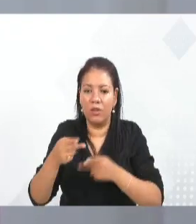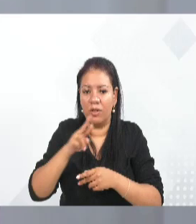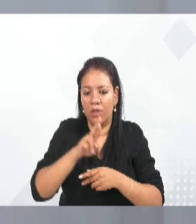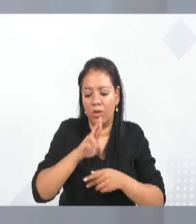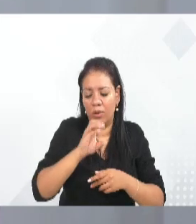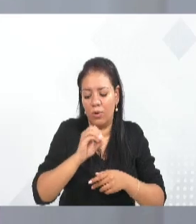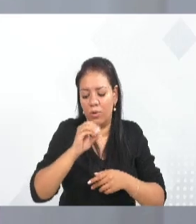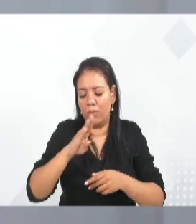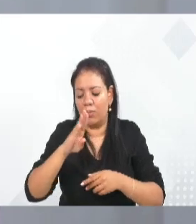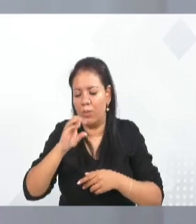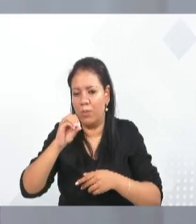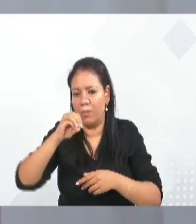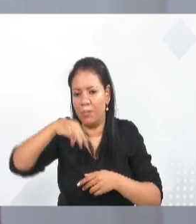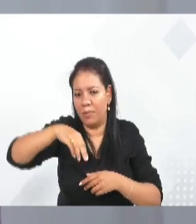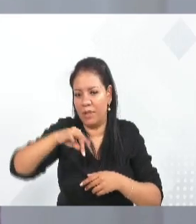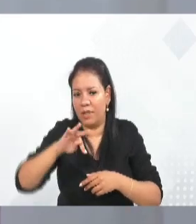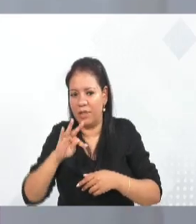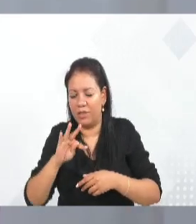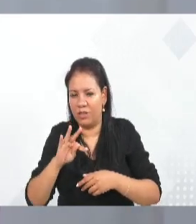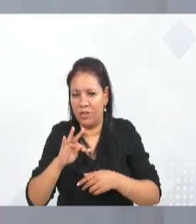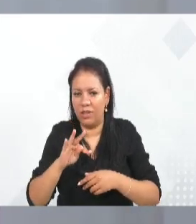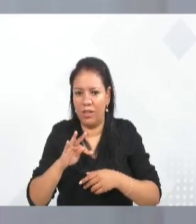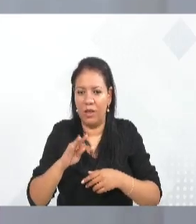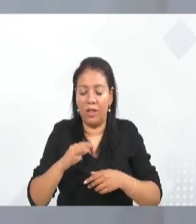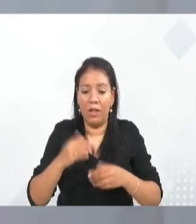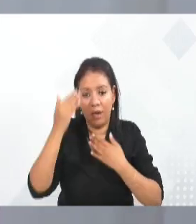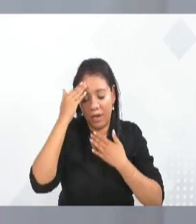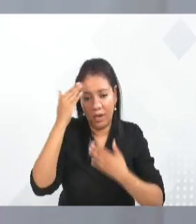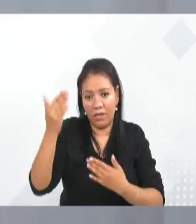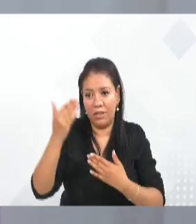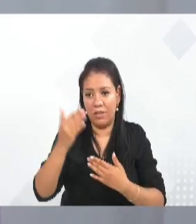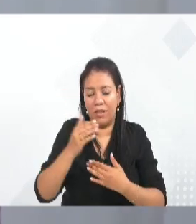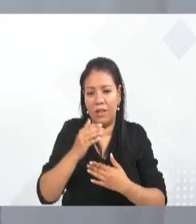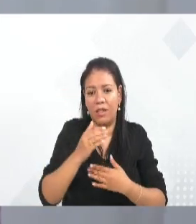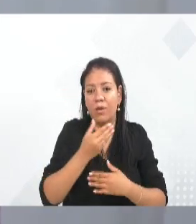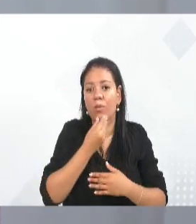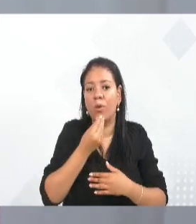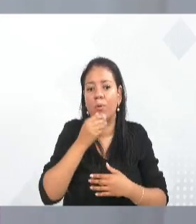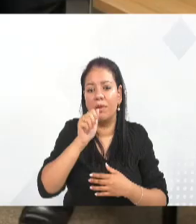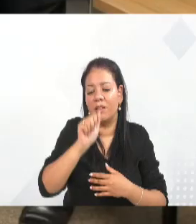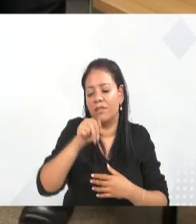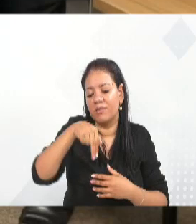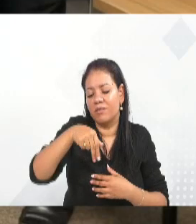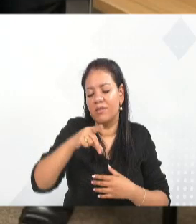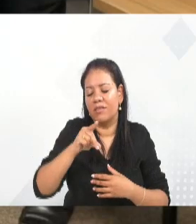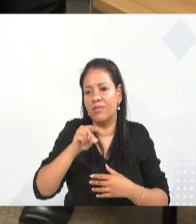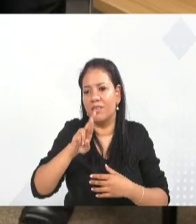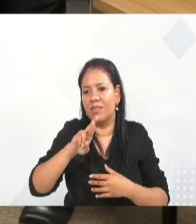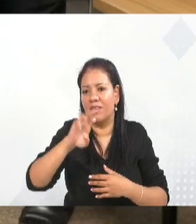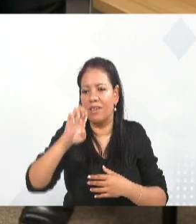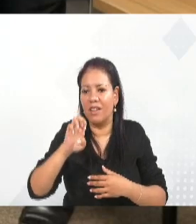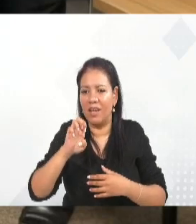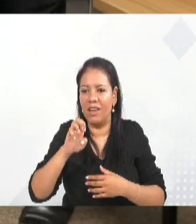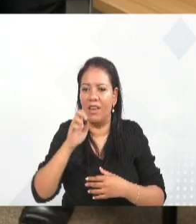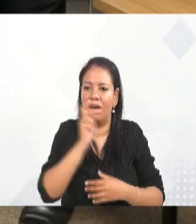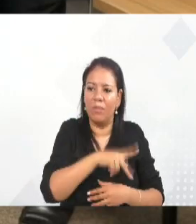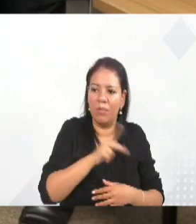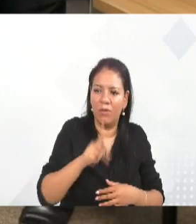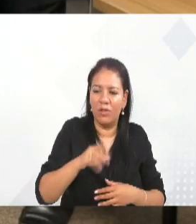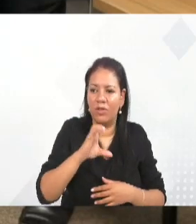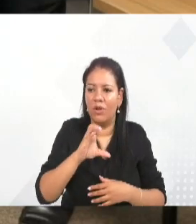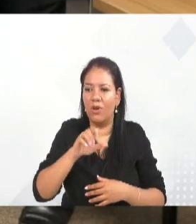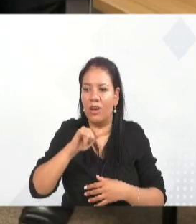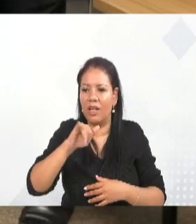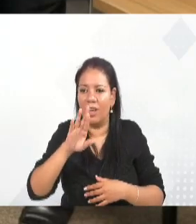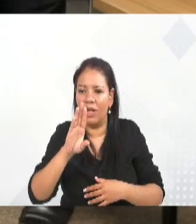né quero agradecer ao professor Quero agradecer o André aliás da empresa se puder fazer a gentileza né o professor Cleiton que é do